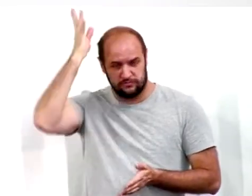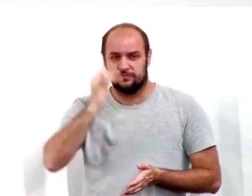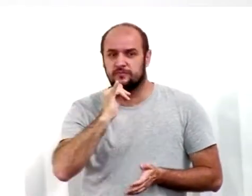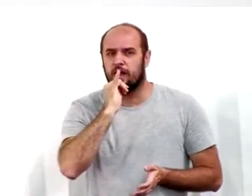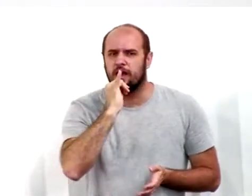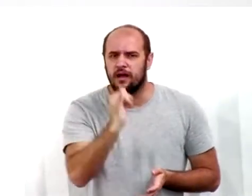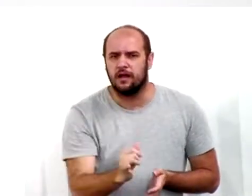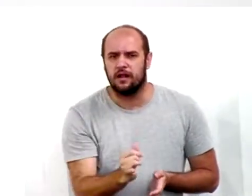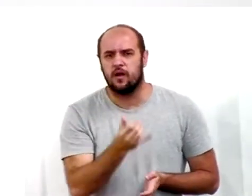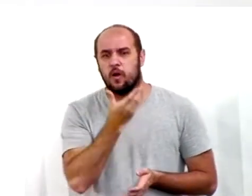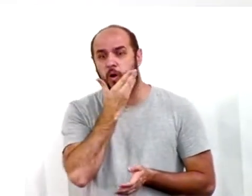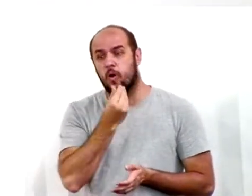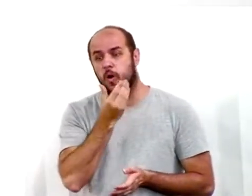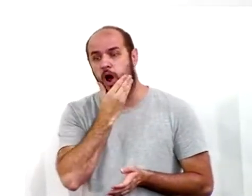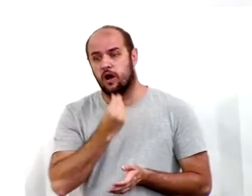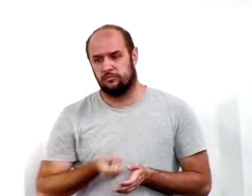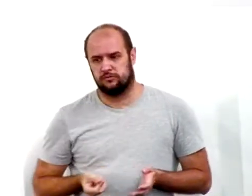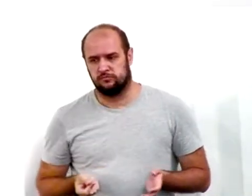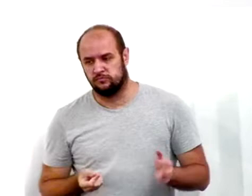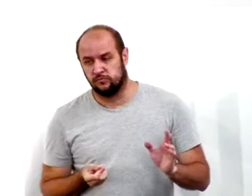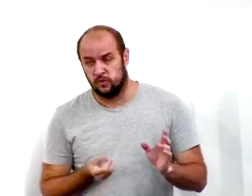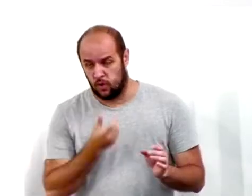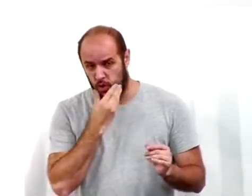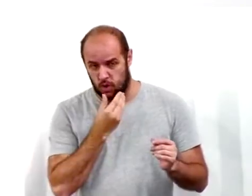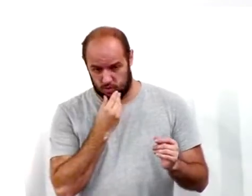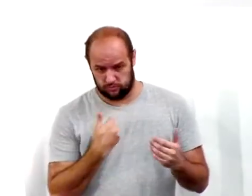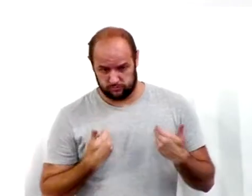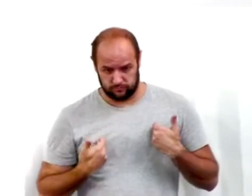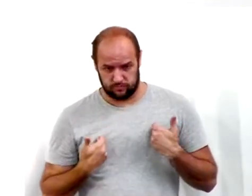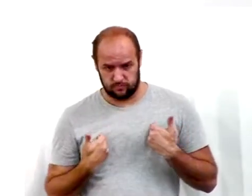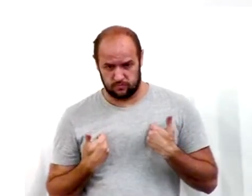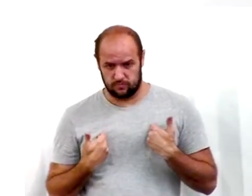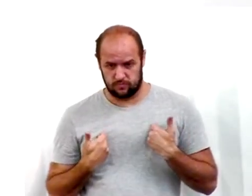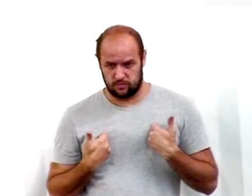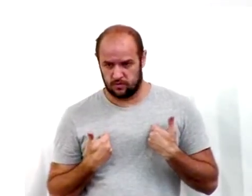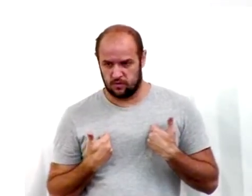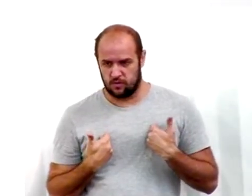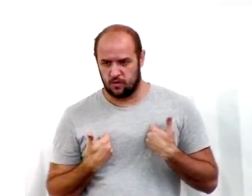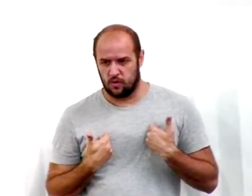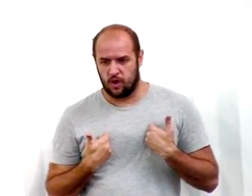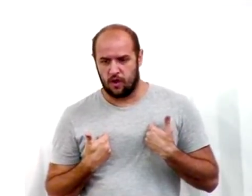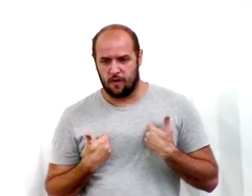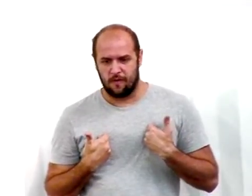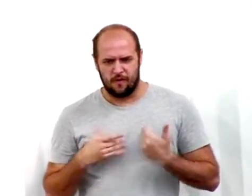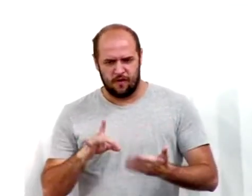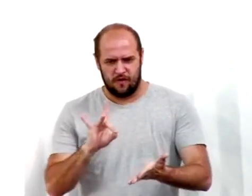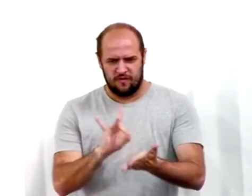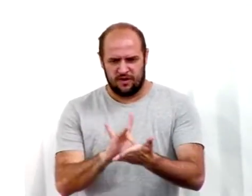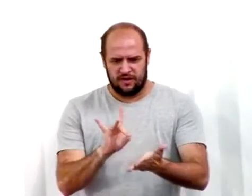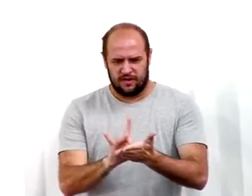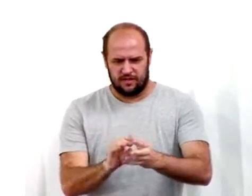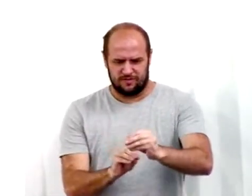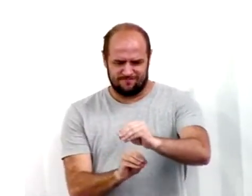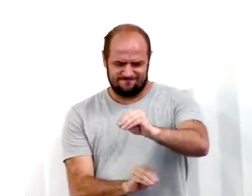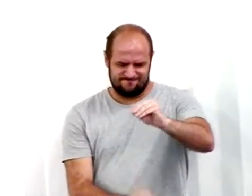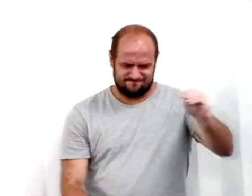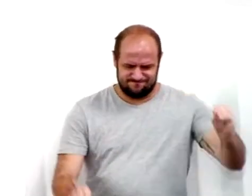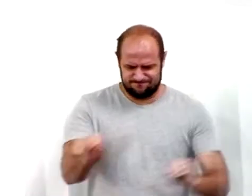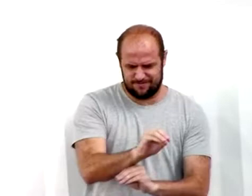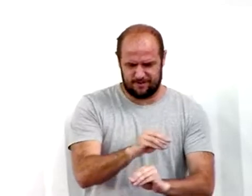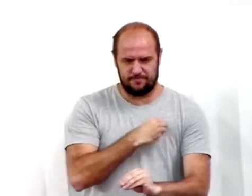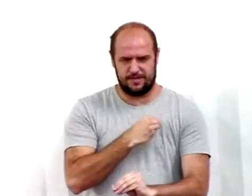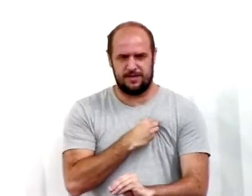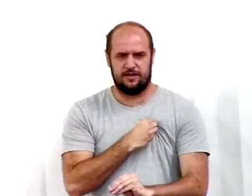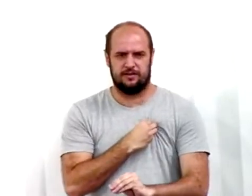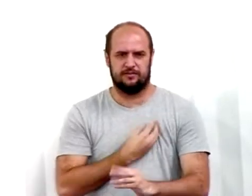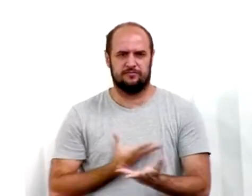o homem, ele inverteu, ele suprime a verdade pela iniquidade. Ele deixou